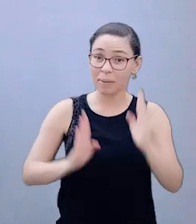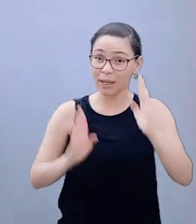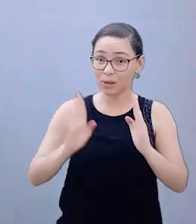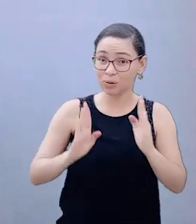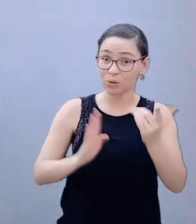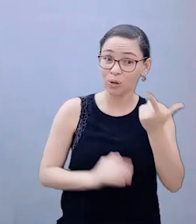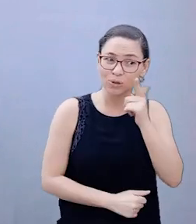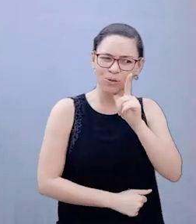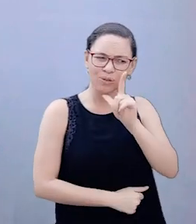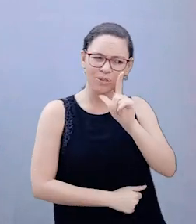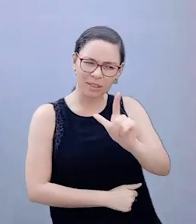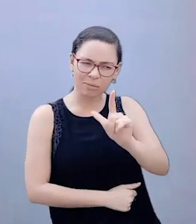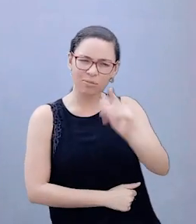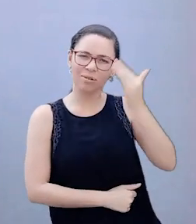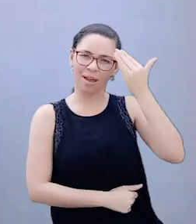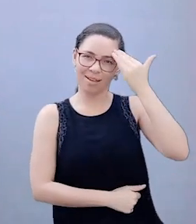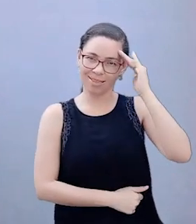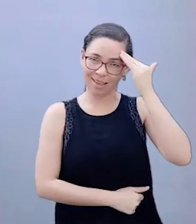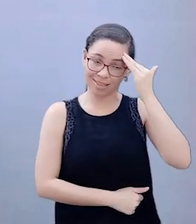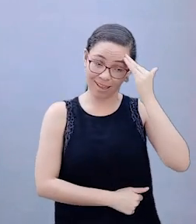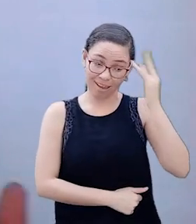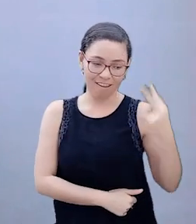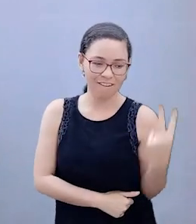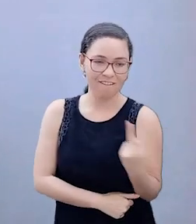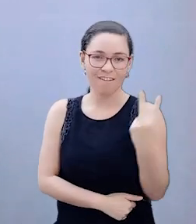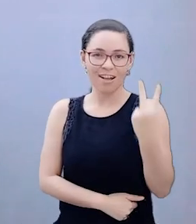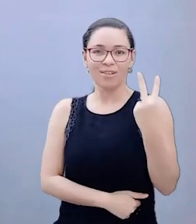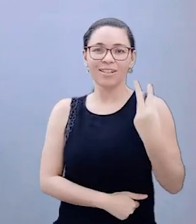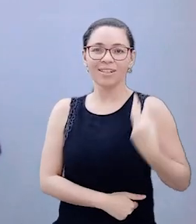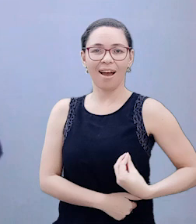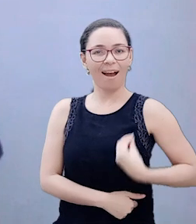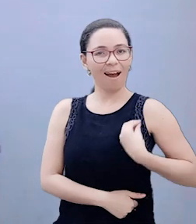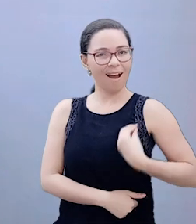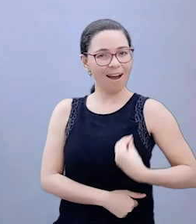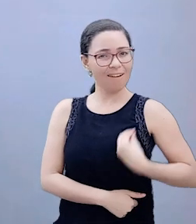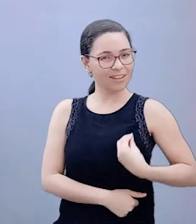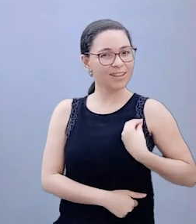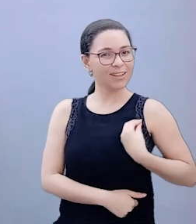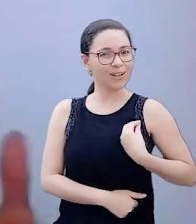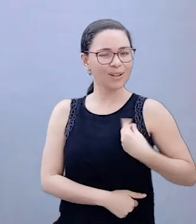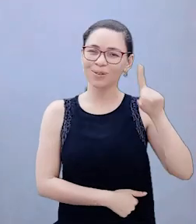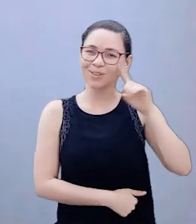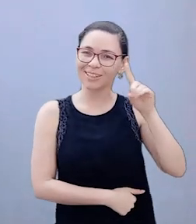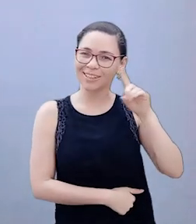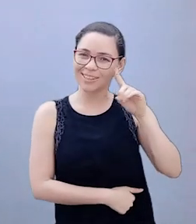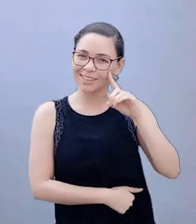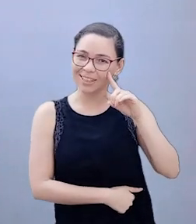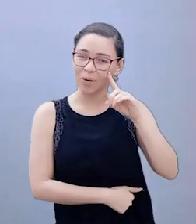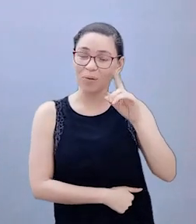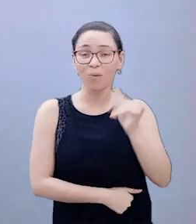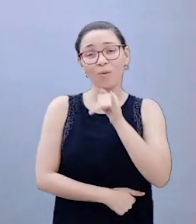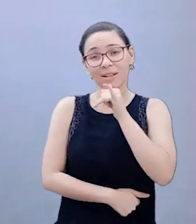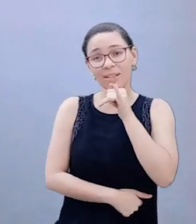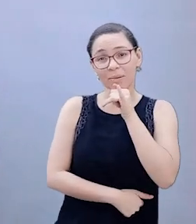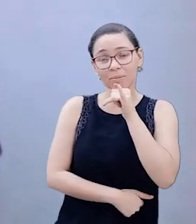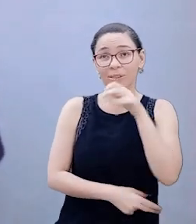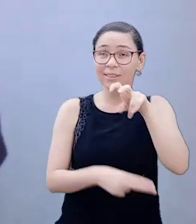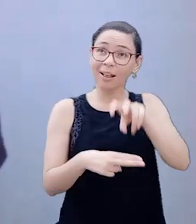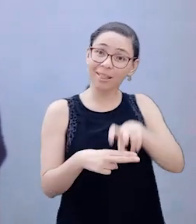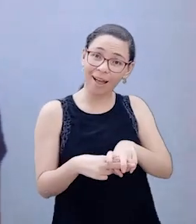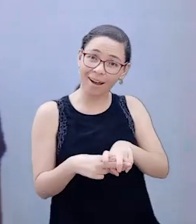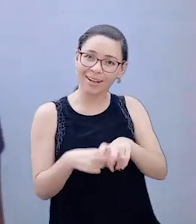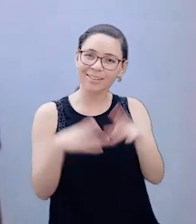ansiogênicas e, por outro, valorizou pequenas conquistas cotidianas, como a possibilidade de ter